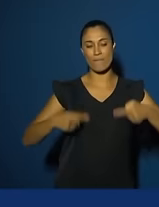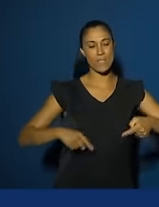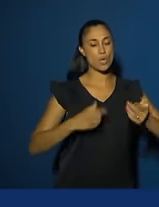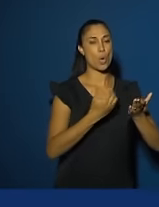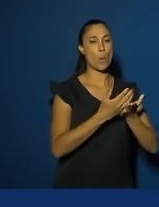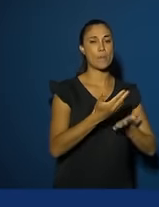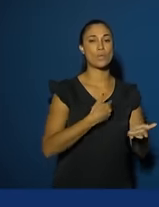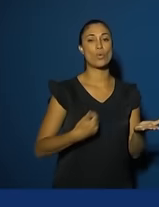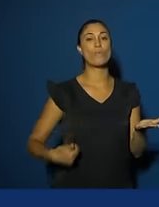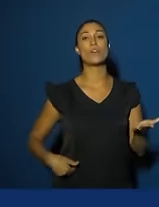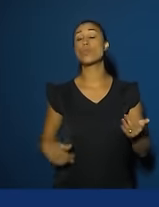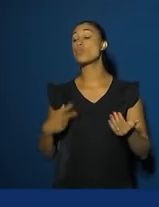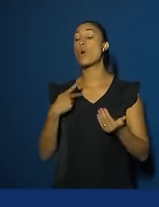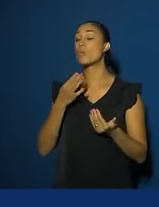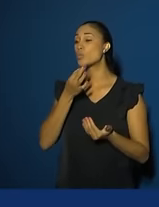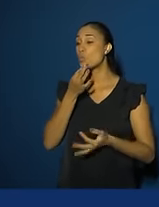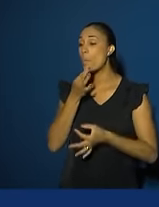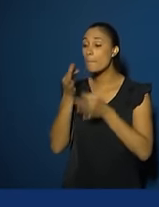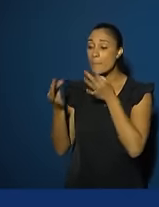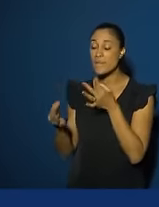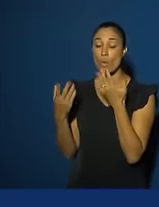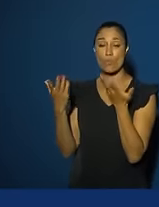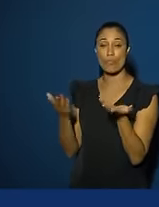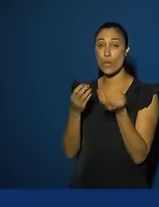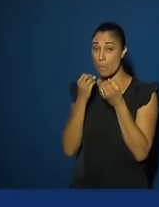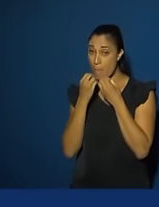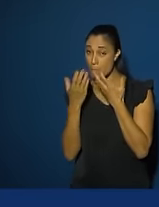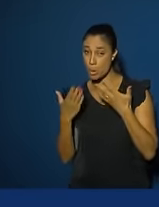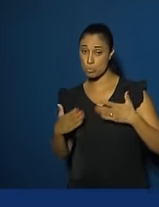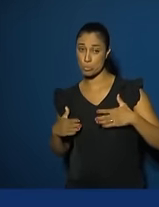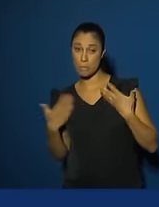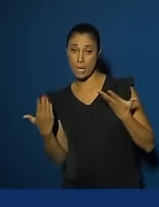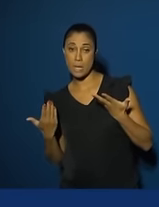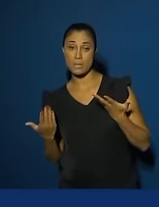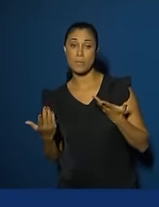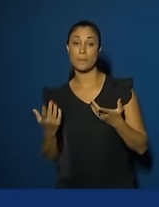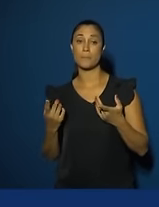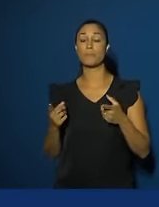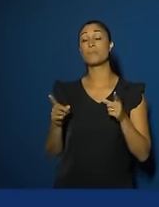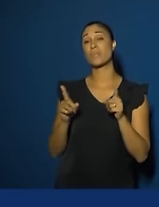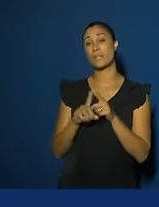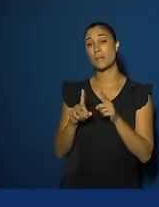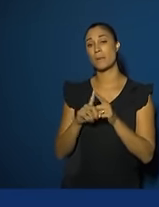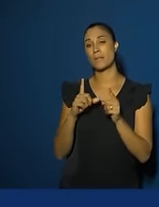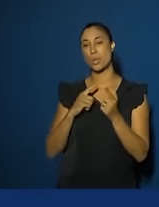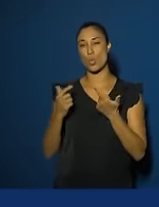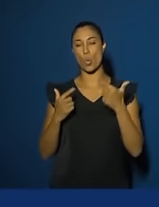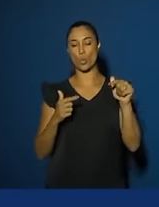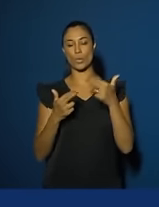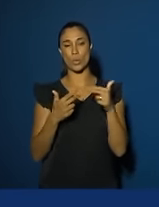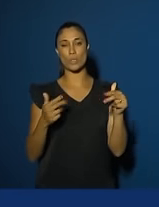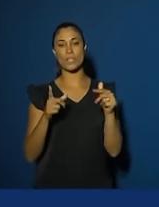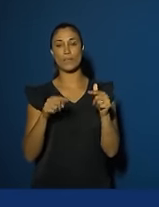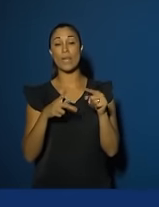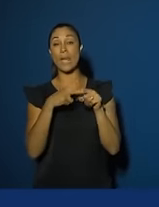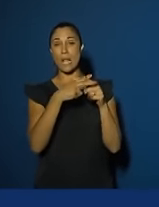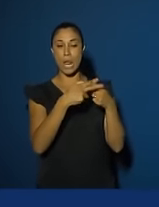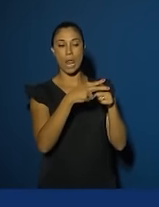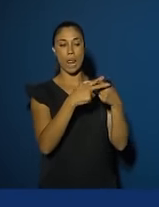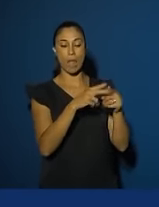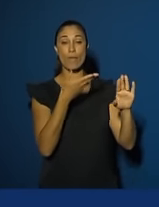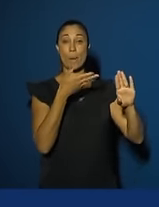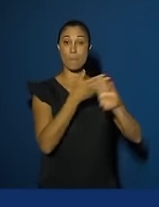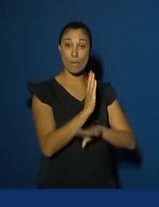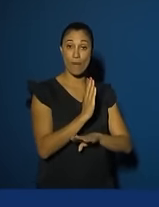governo Qual é a interpretação do senhor quer dizer foi foi uma boa surpresa Inclusive tem um ponto muito importante que foram reformas que foram